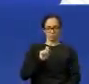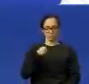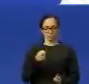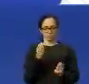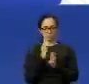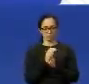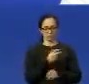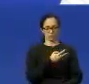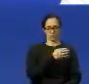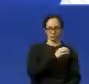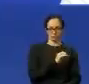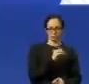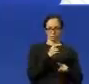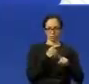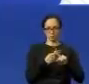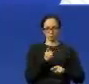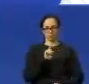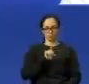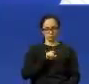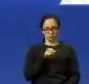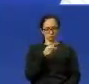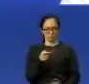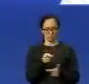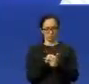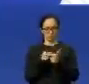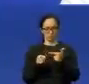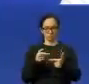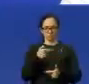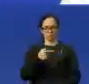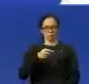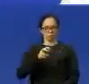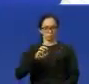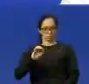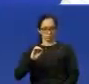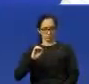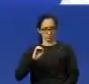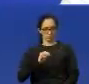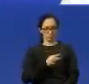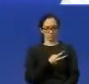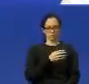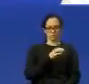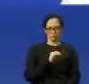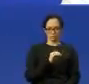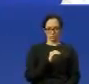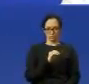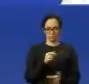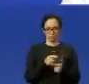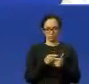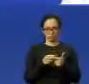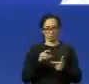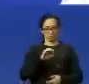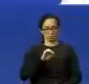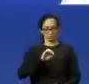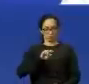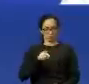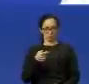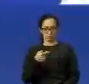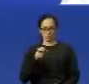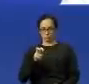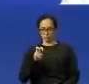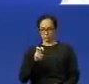ali 20 vezes 1.000, dividido por 750, o que vai dar 20 por 0,75. Então, 20